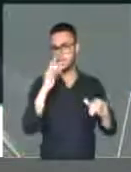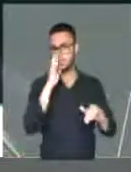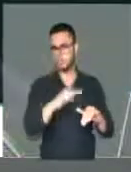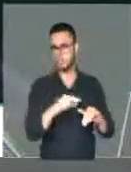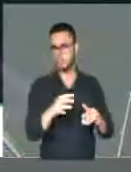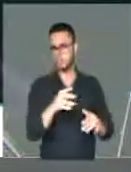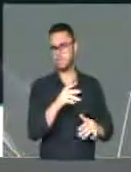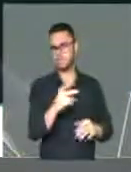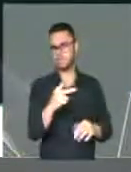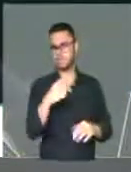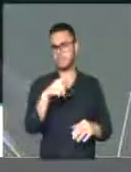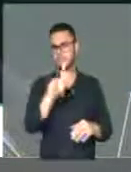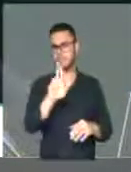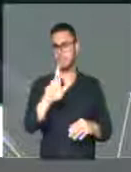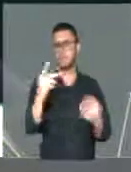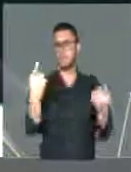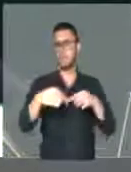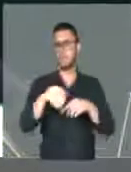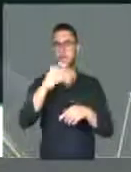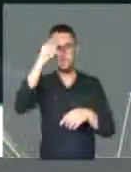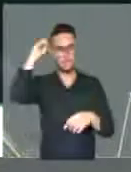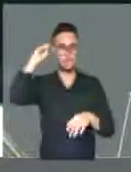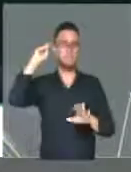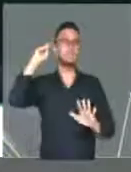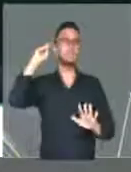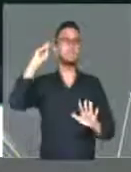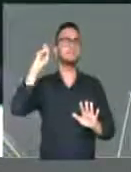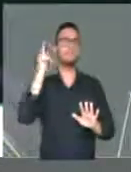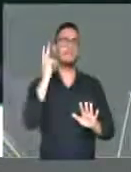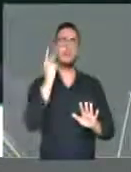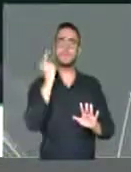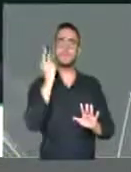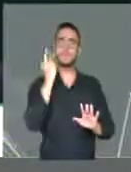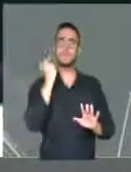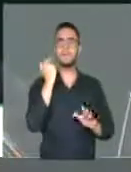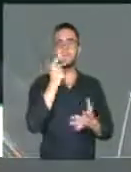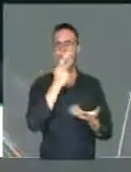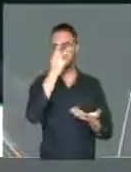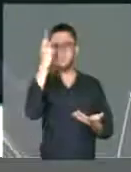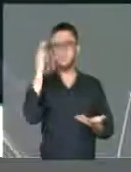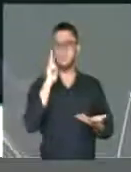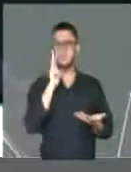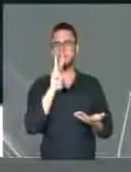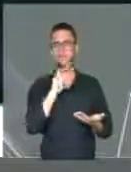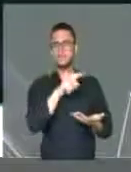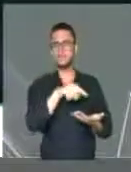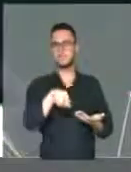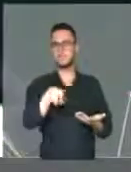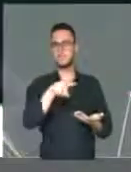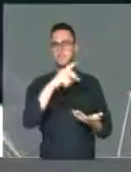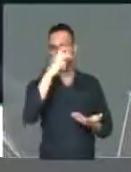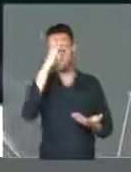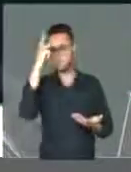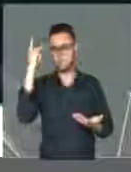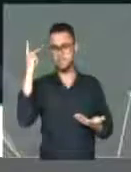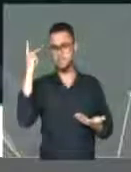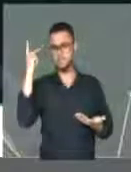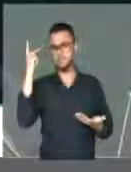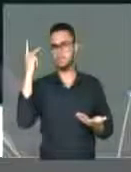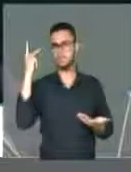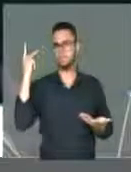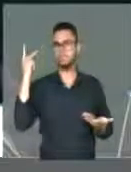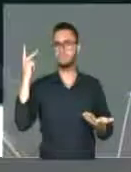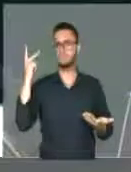contra o presidente Temer, foi normal você assistir aqui o desfiles